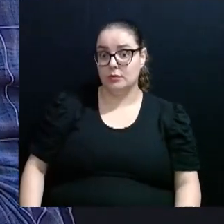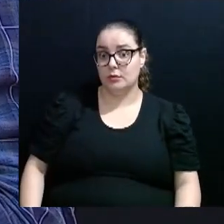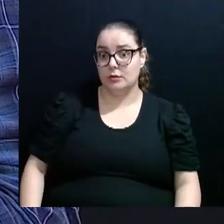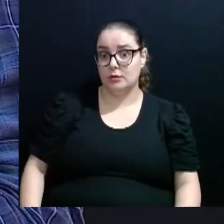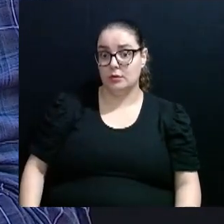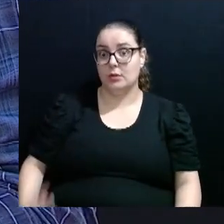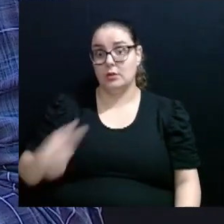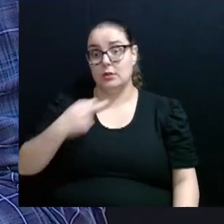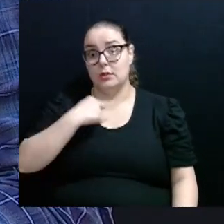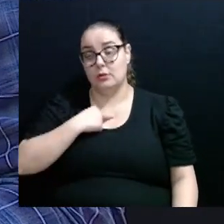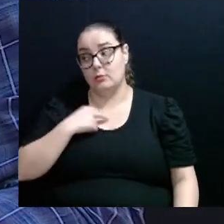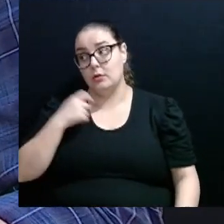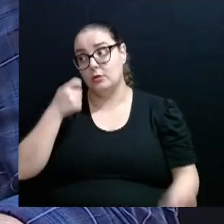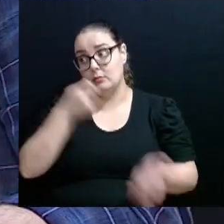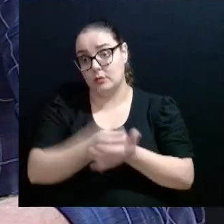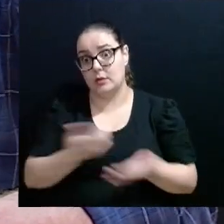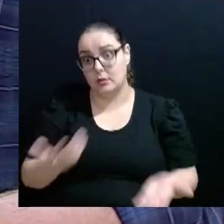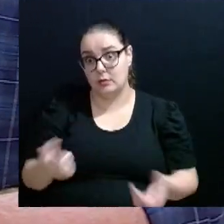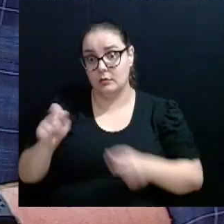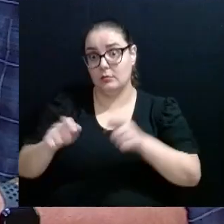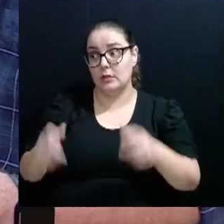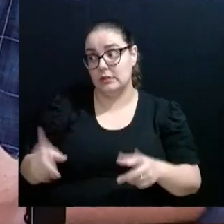pagar isso, porque senão a pessoa se complica, né?